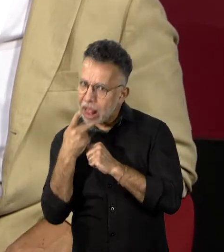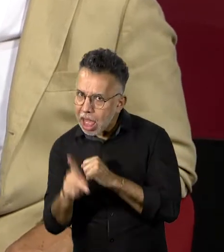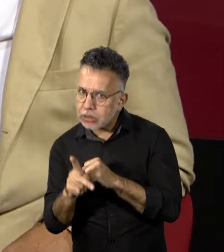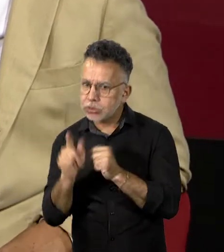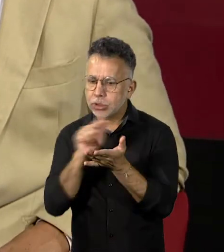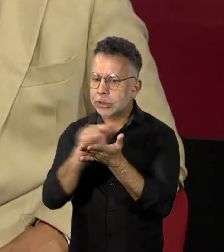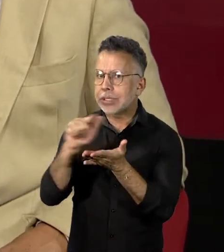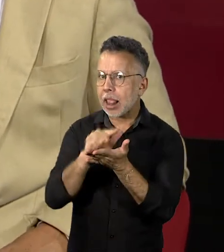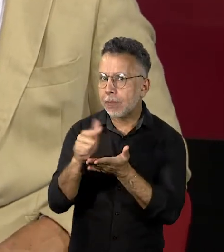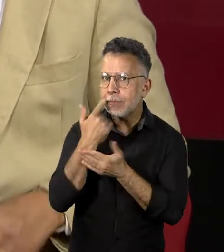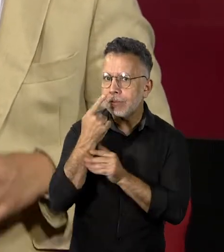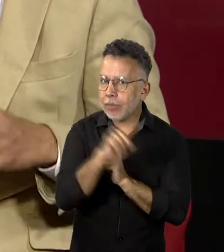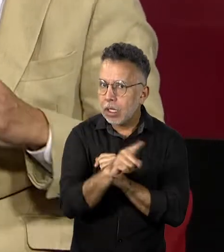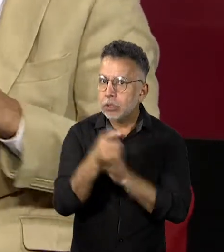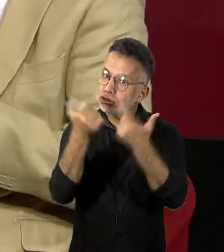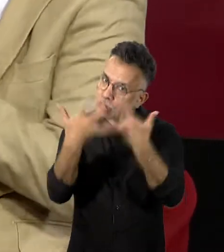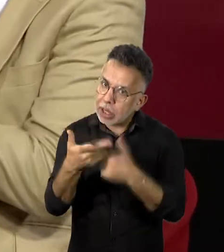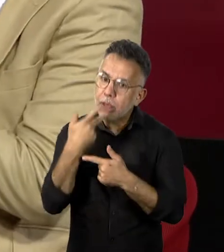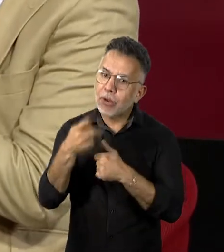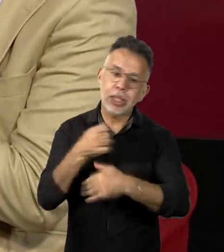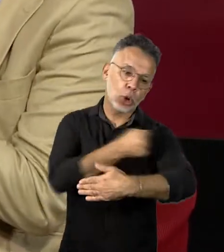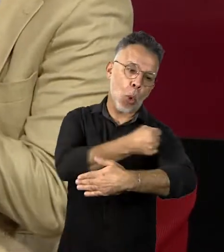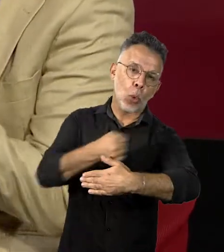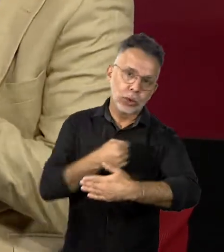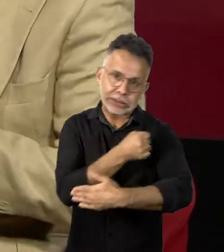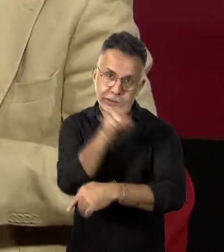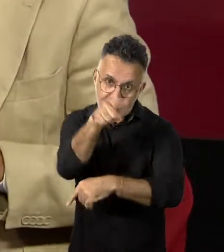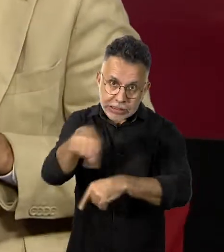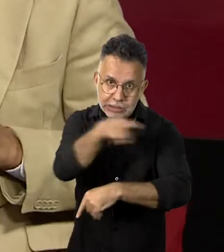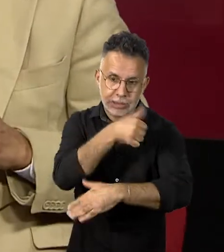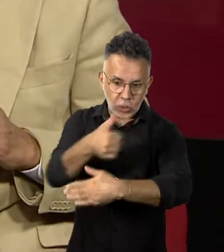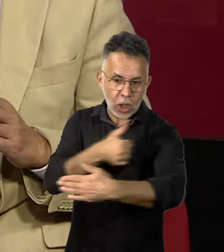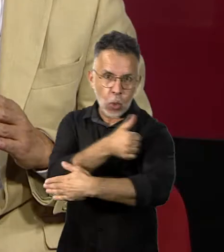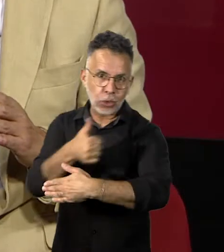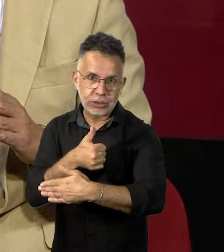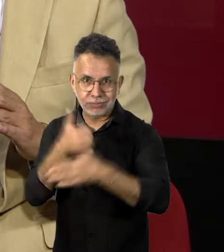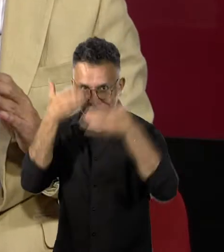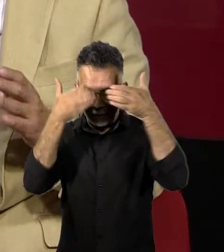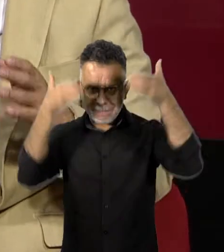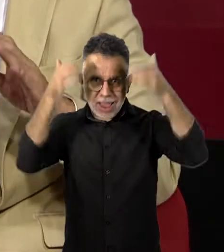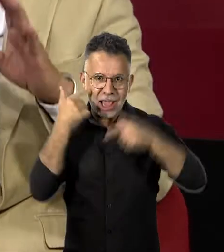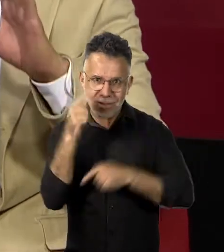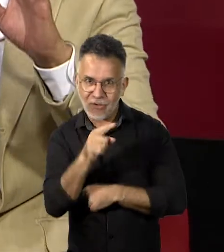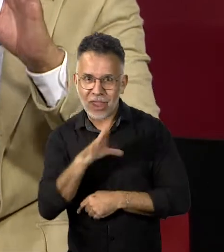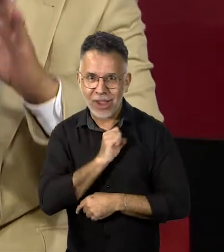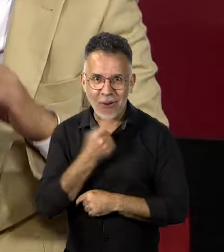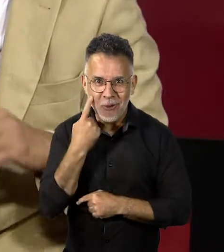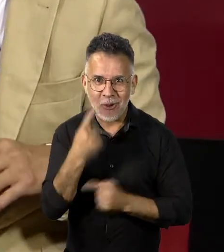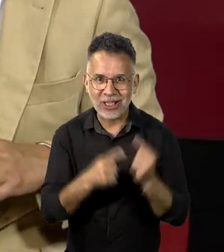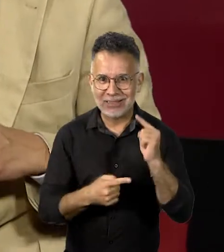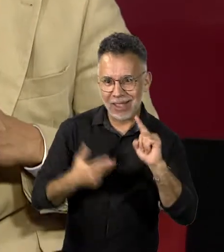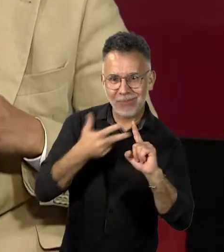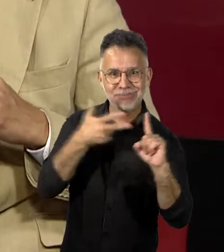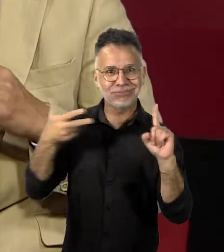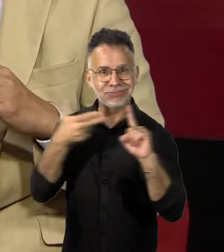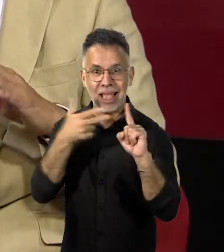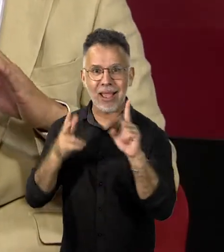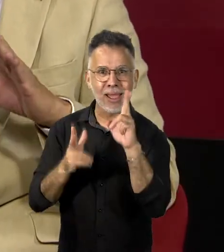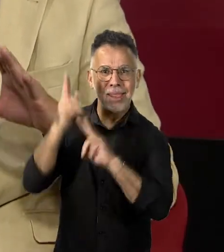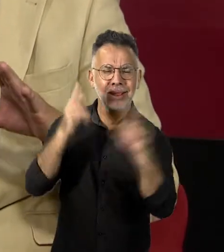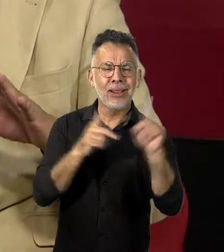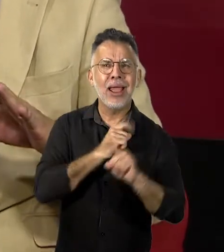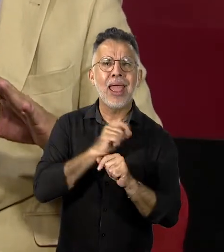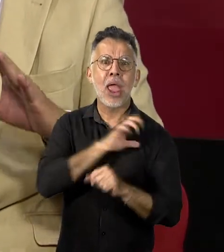de limpeza, eu vou, já que estamos falando de cozinha, vocês estão na cozinha, e vocês já viram aí que eu gosto de séries, né? Tem uma que eu